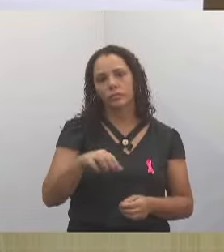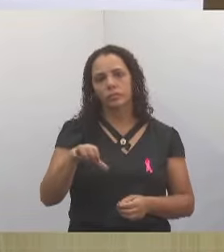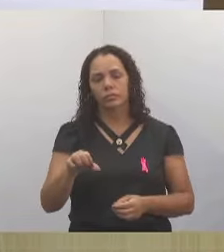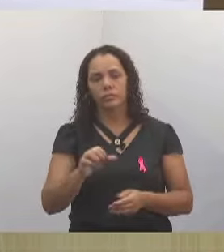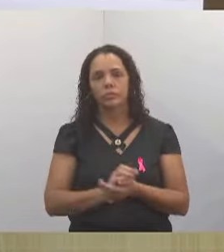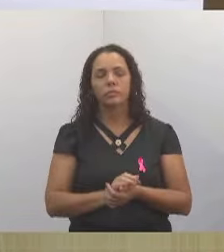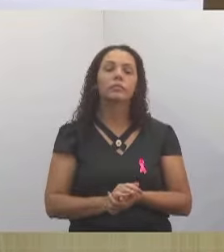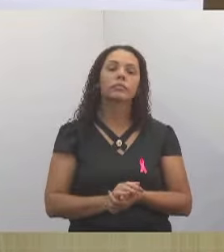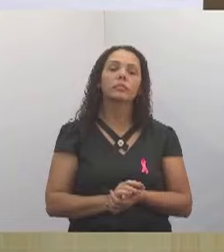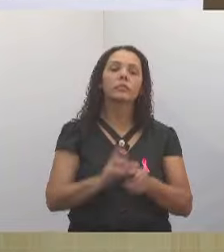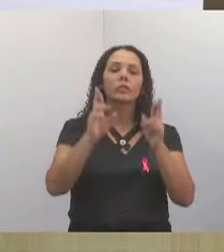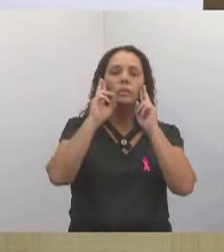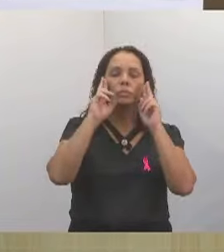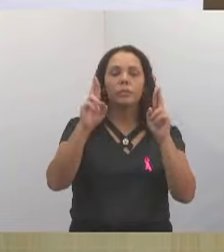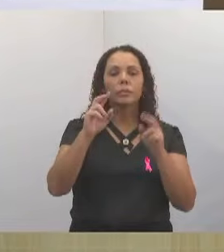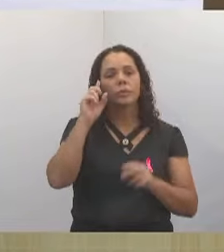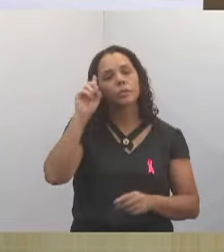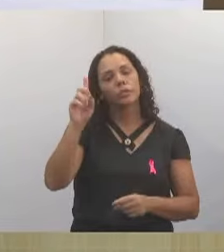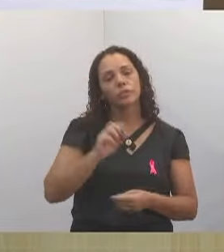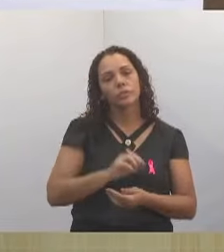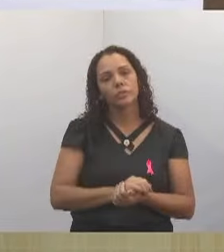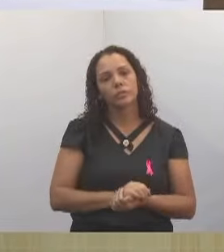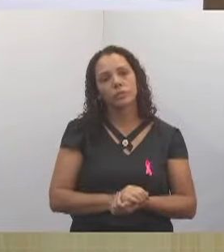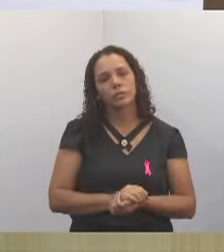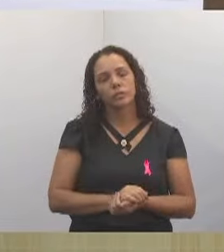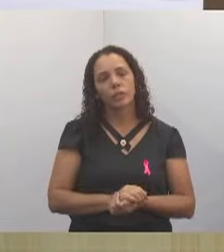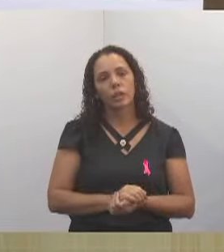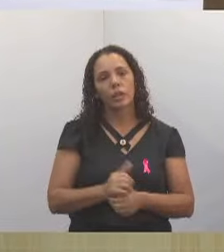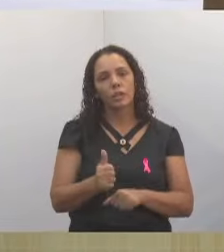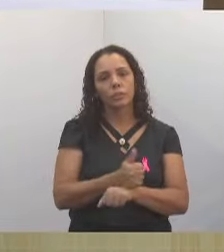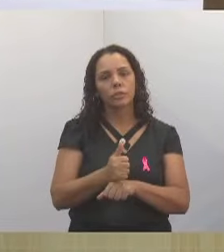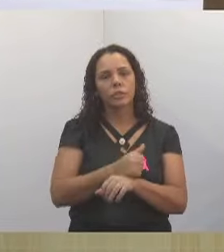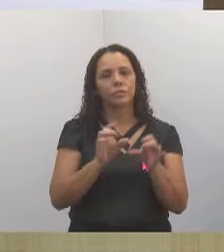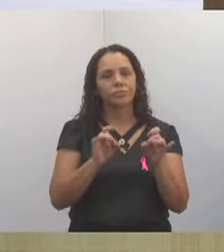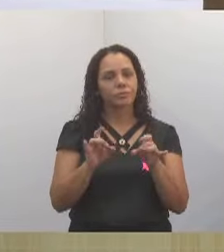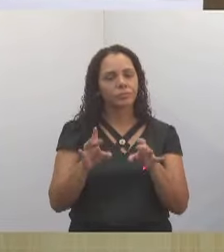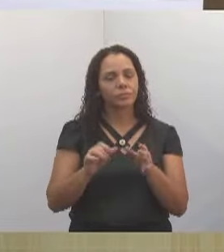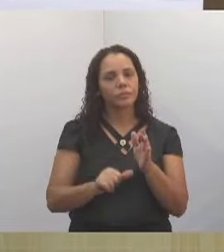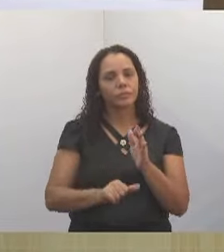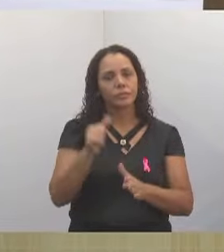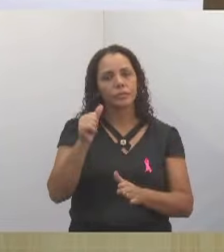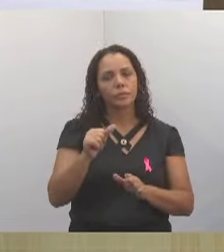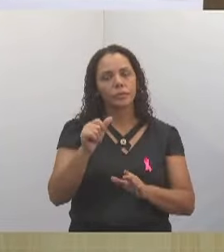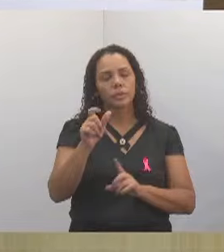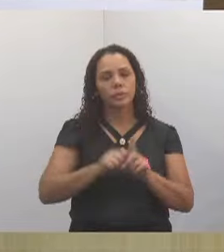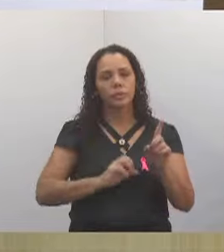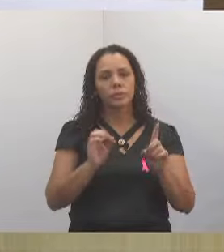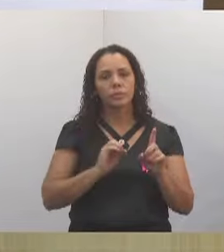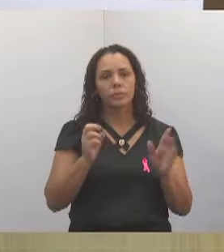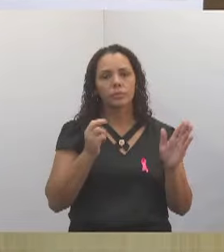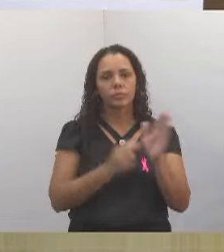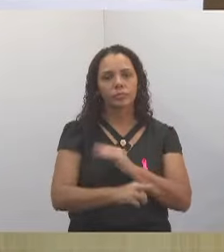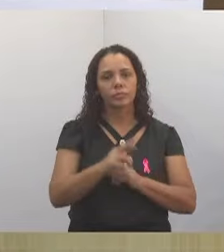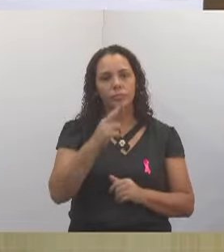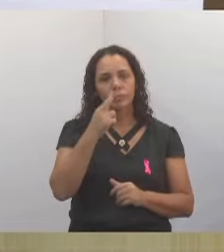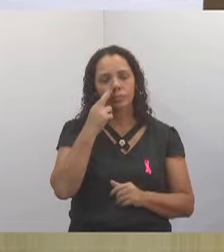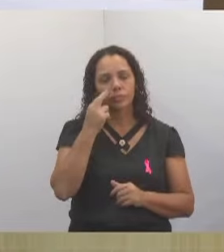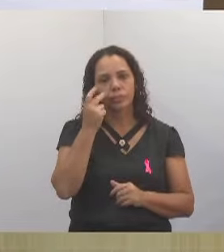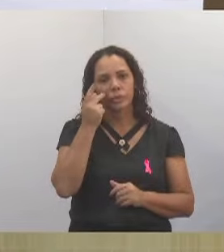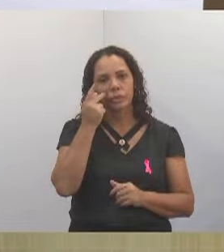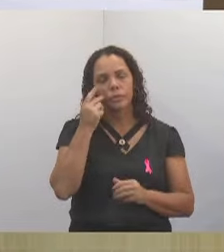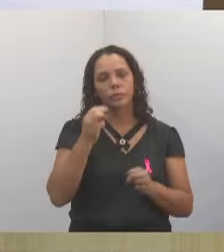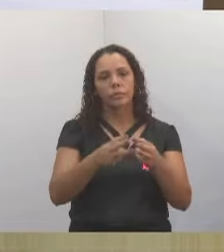de reconhecimento pelo dia do Vendedor, 1º de outubro. Autoria, Paulino dos Condutores. Moção